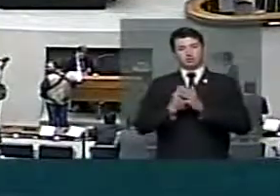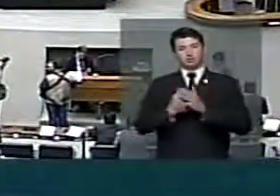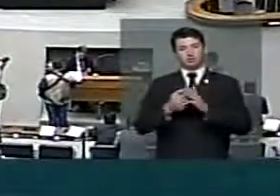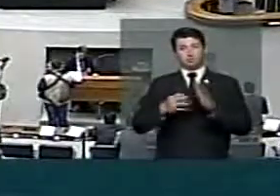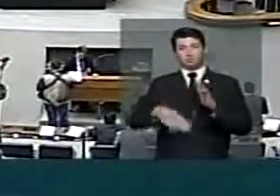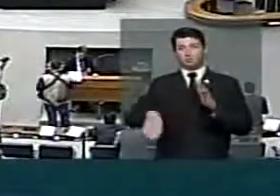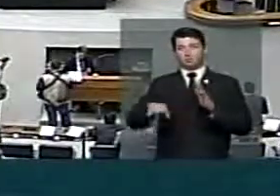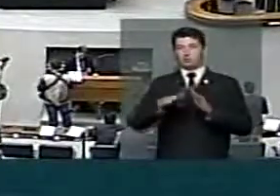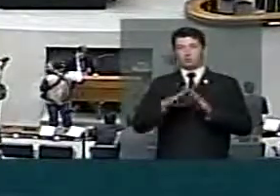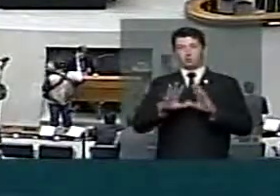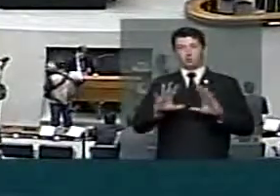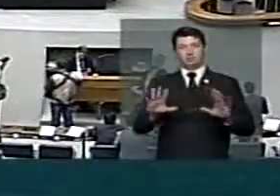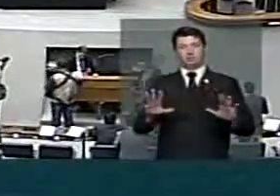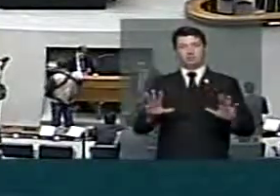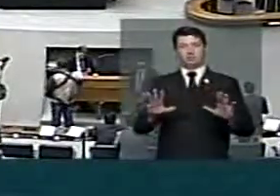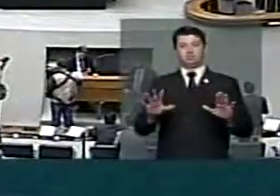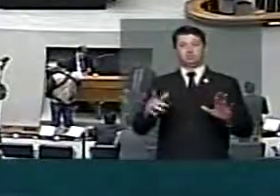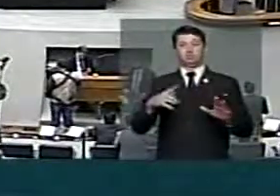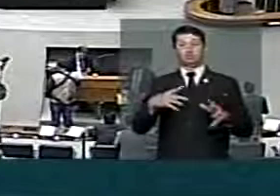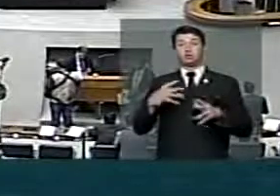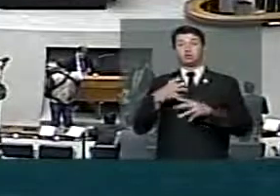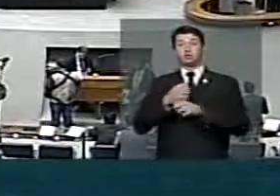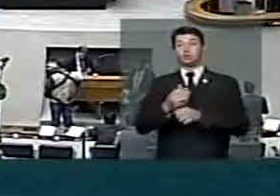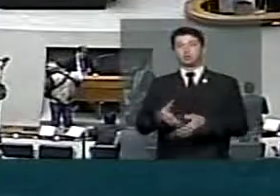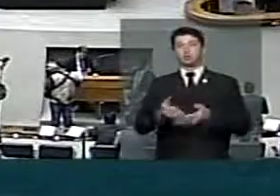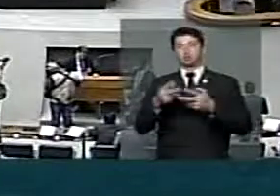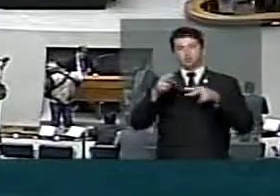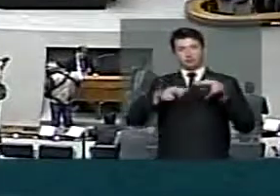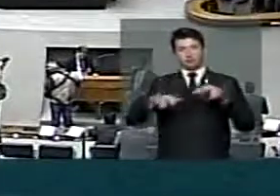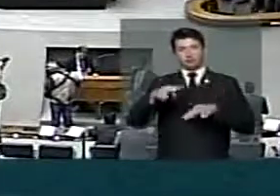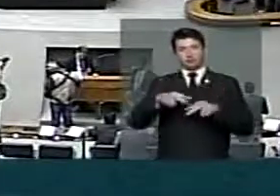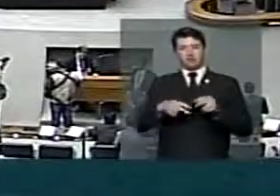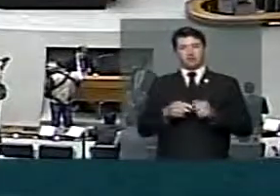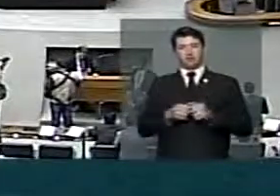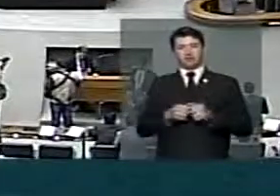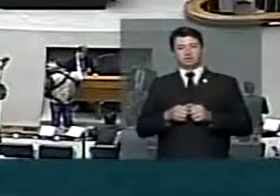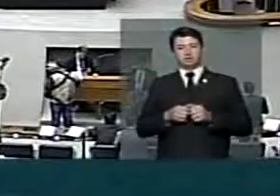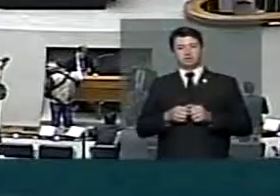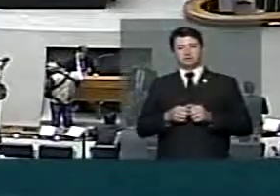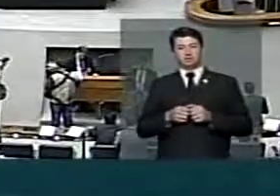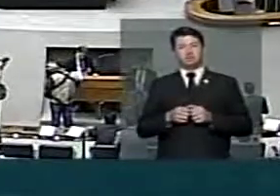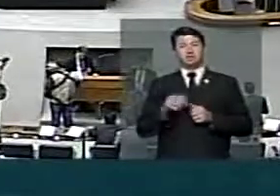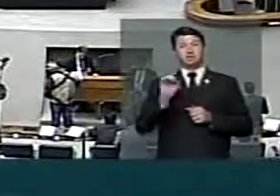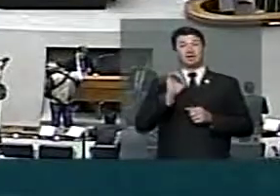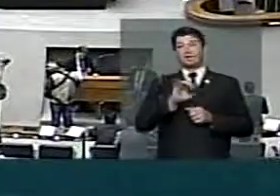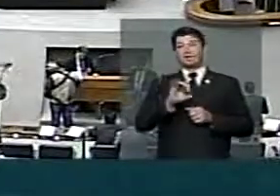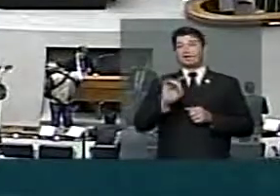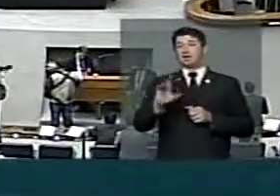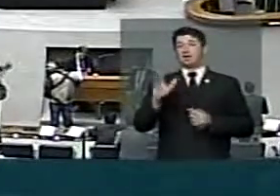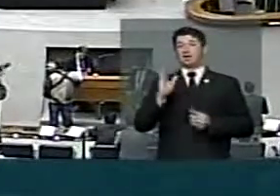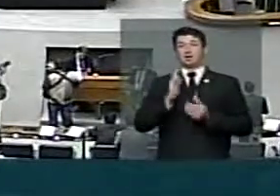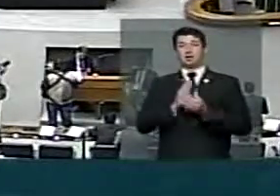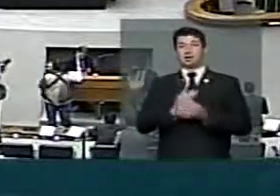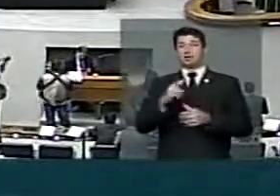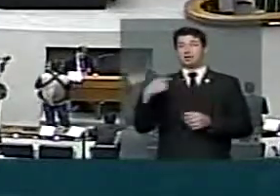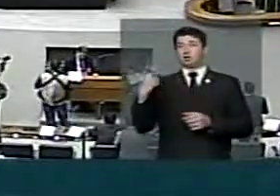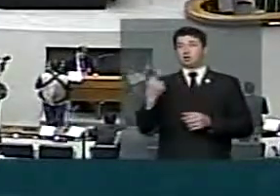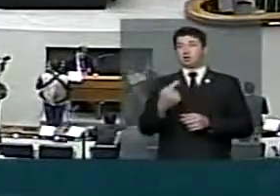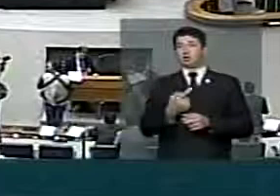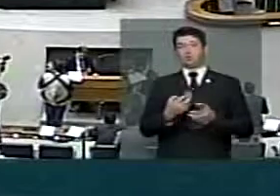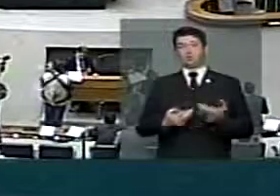plena. Temos aí número para pedir verificação. Cada requerimento nosso, com todas